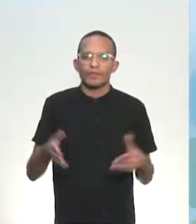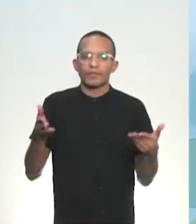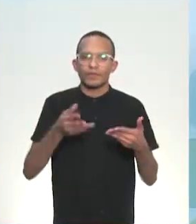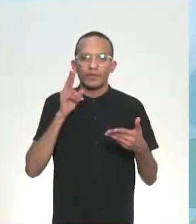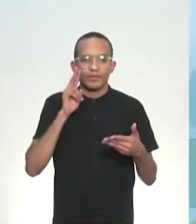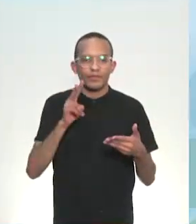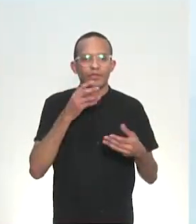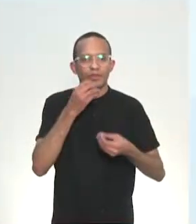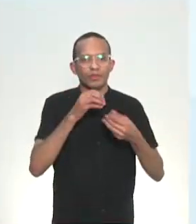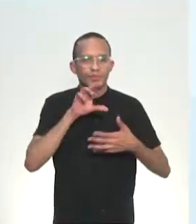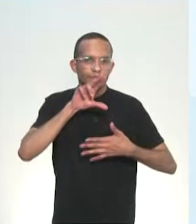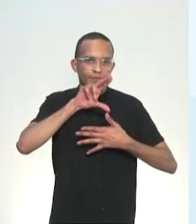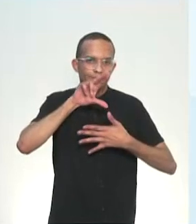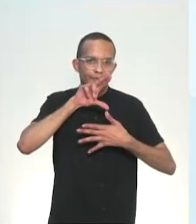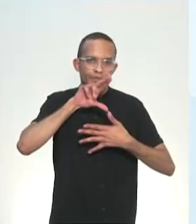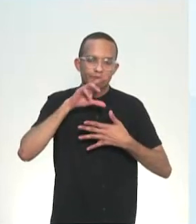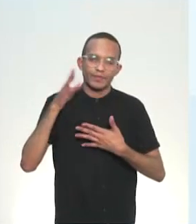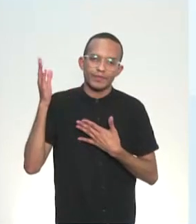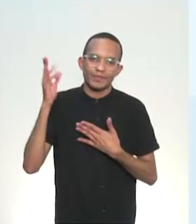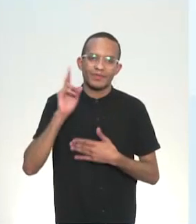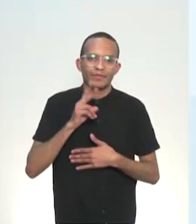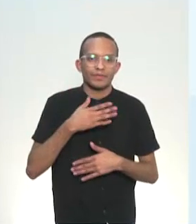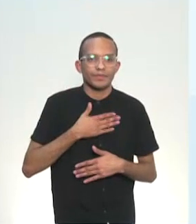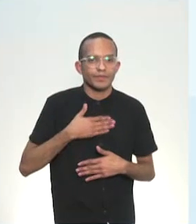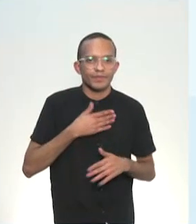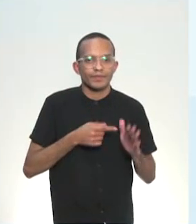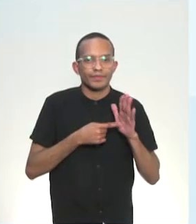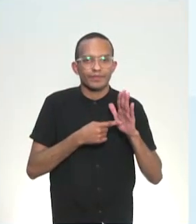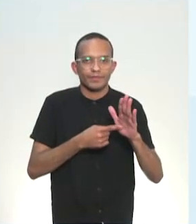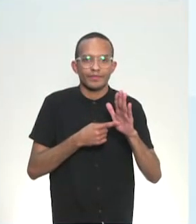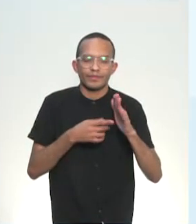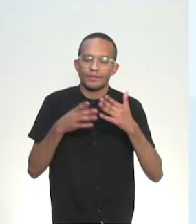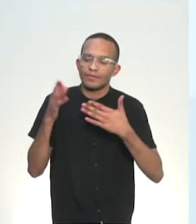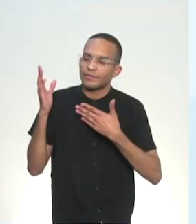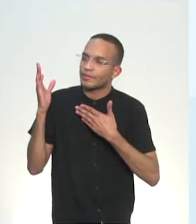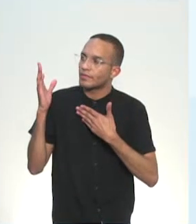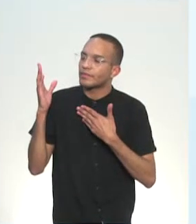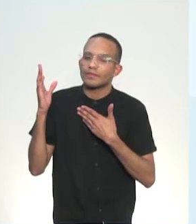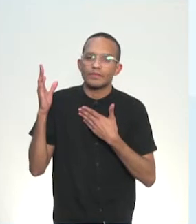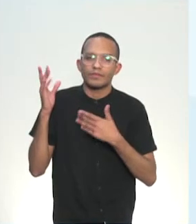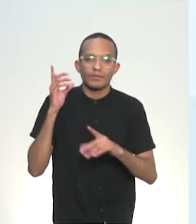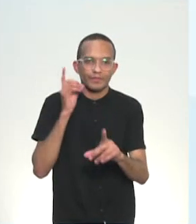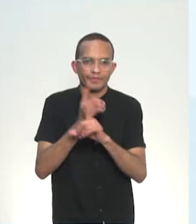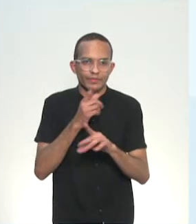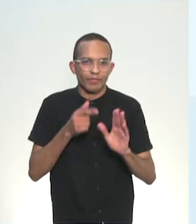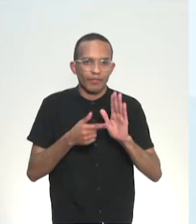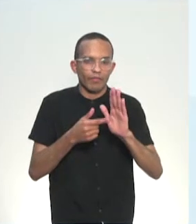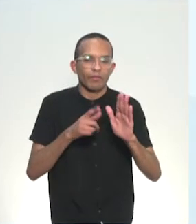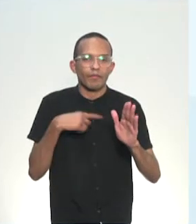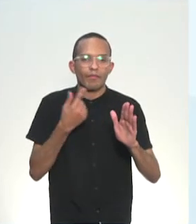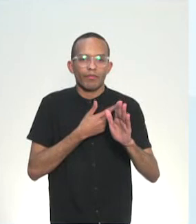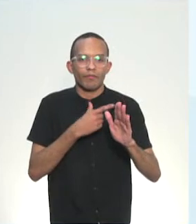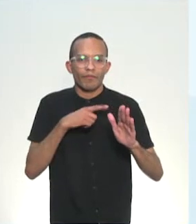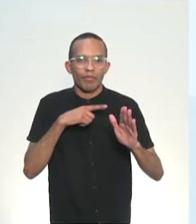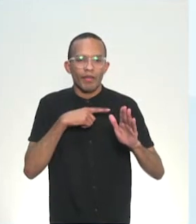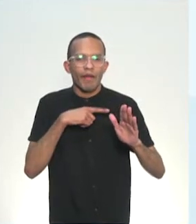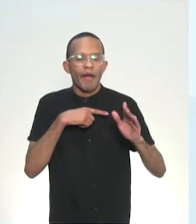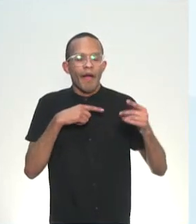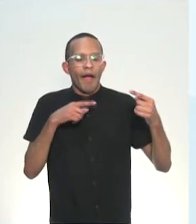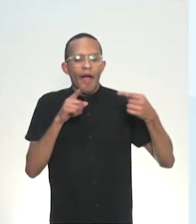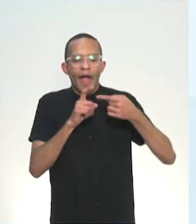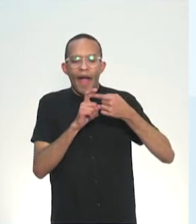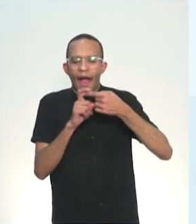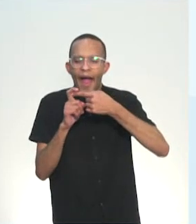aí a localização da América Latina, que eu sempre gosto de colocar o planisfério e fazer a localização. Então, aí nós temos a setinha apontando,